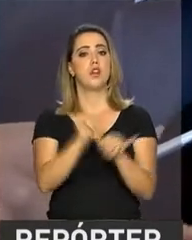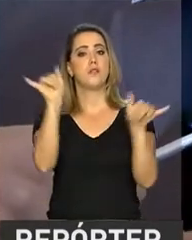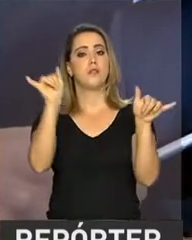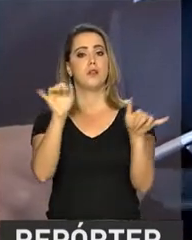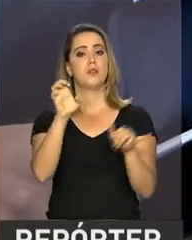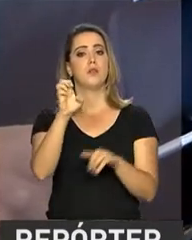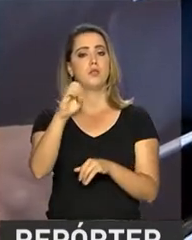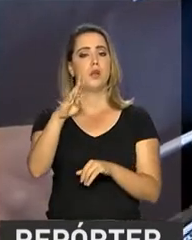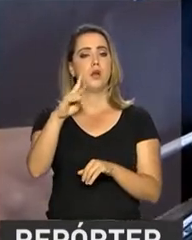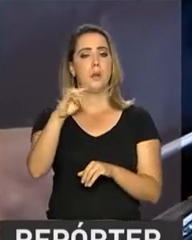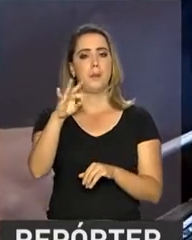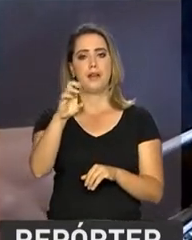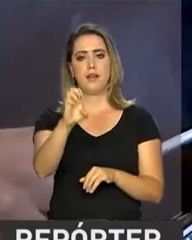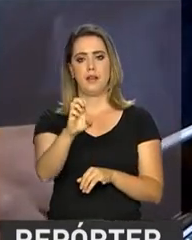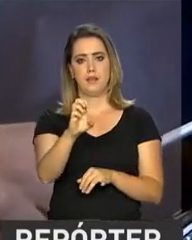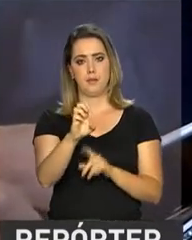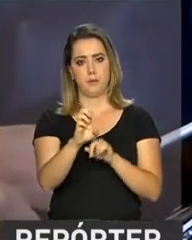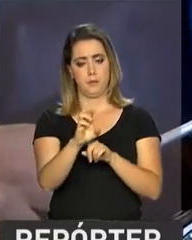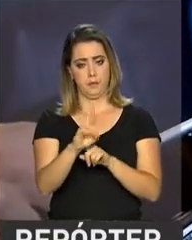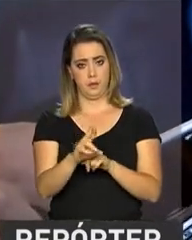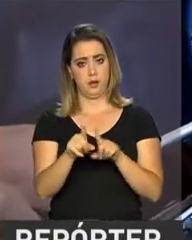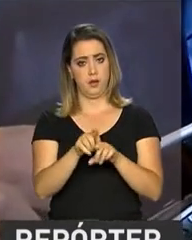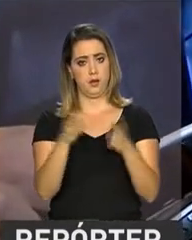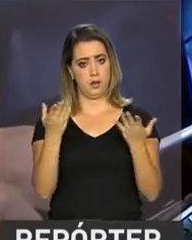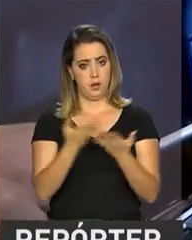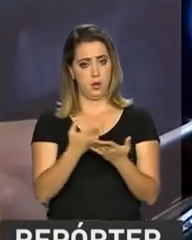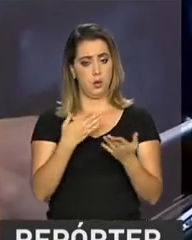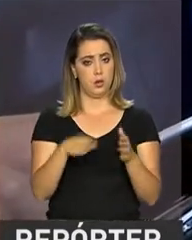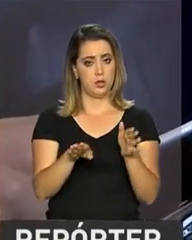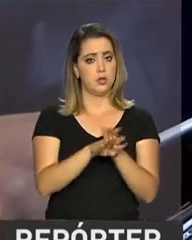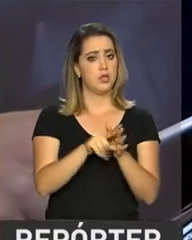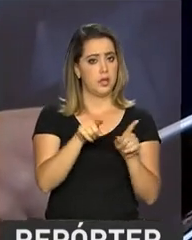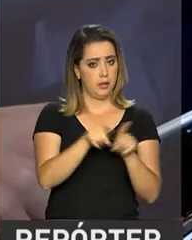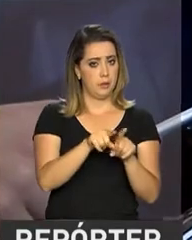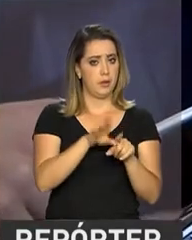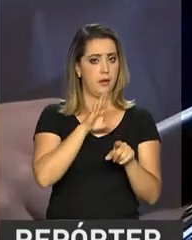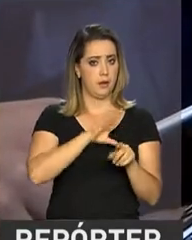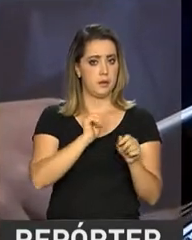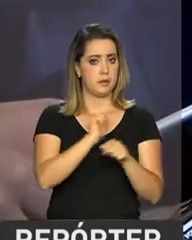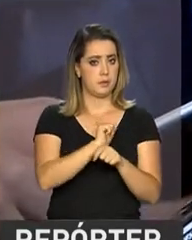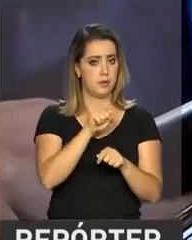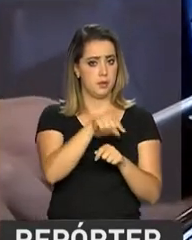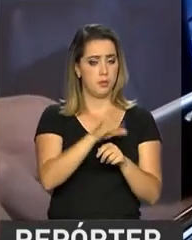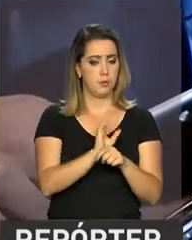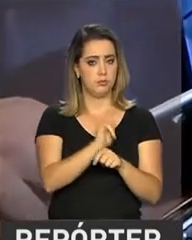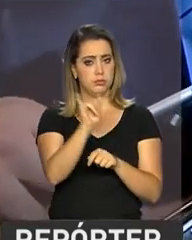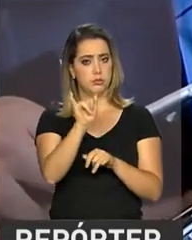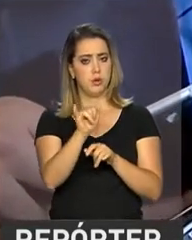E agora, interessante, parando em Astana, no Cazaquistão, um grande empresário de lá